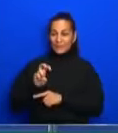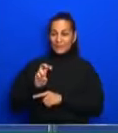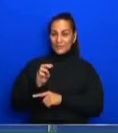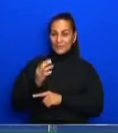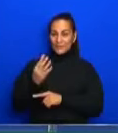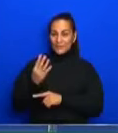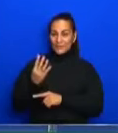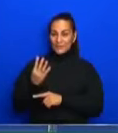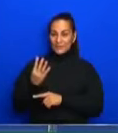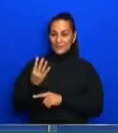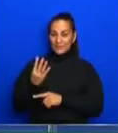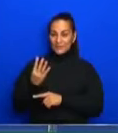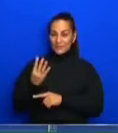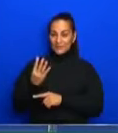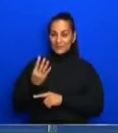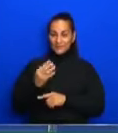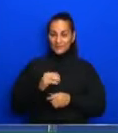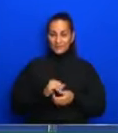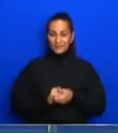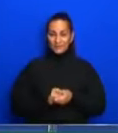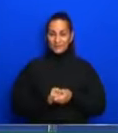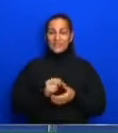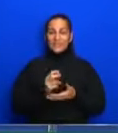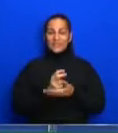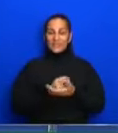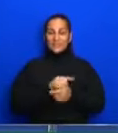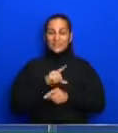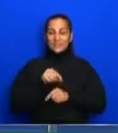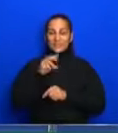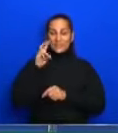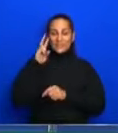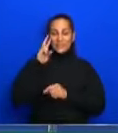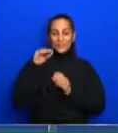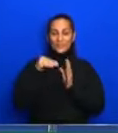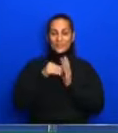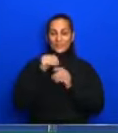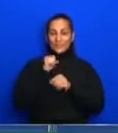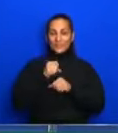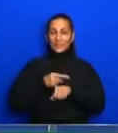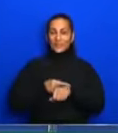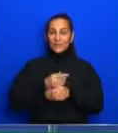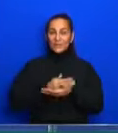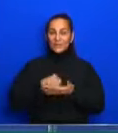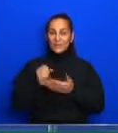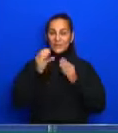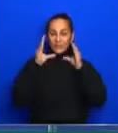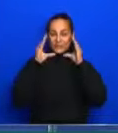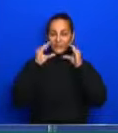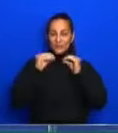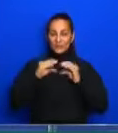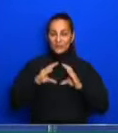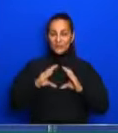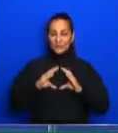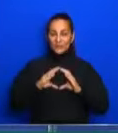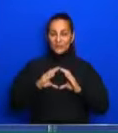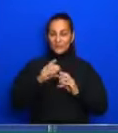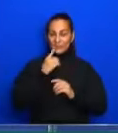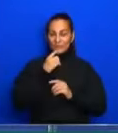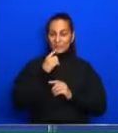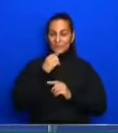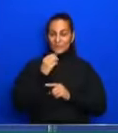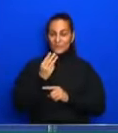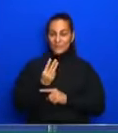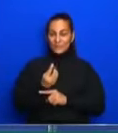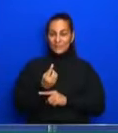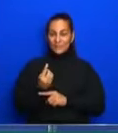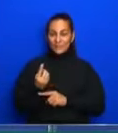Marrom número 54. Quina com sorteios de segunda a sábado a partir das 8 da noite. Bola vermelha